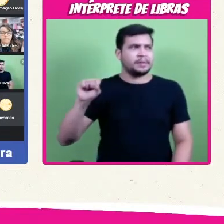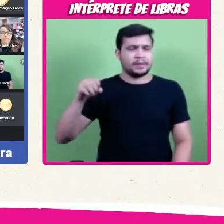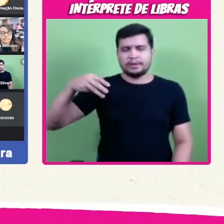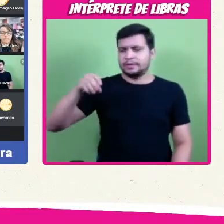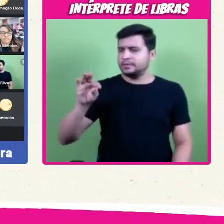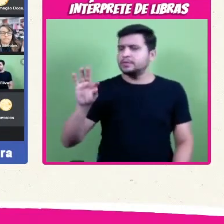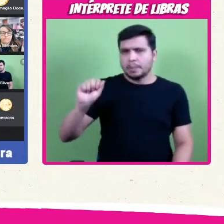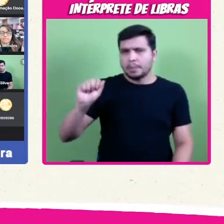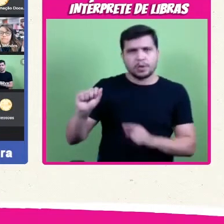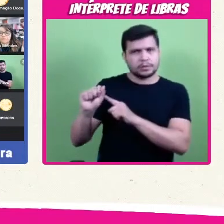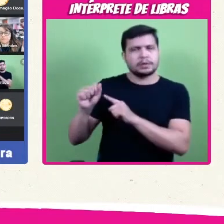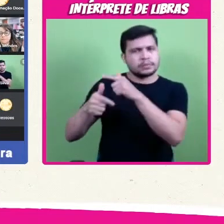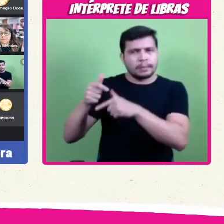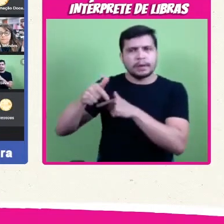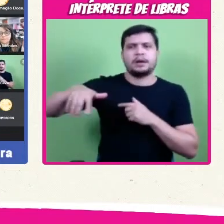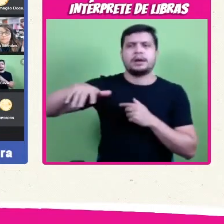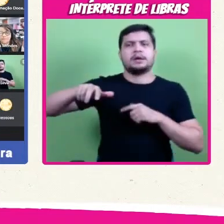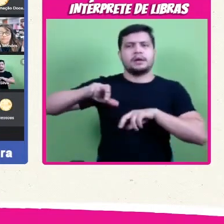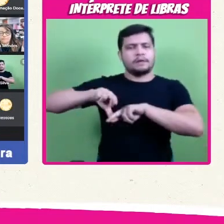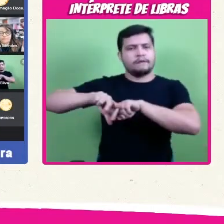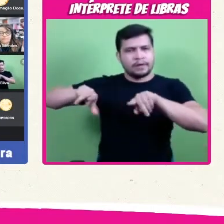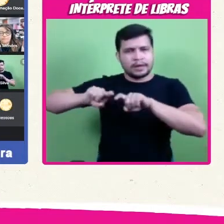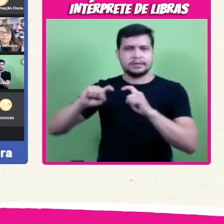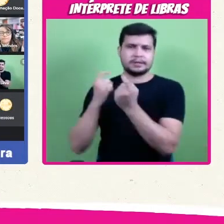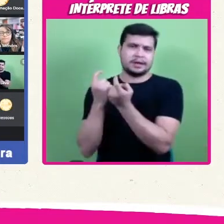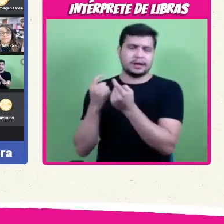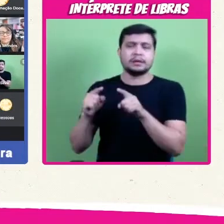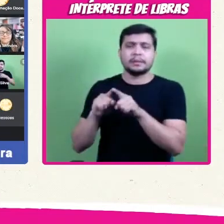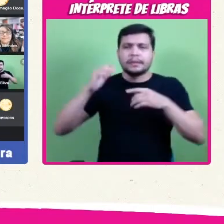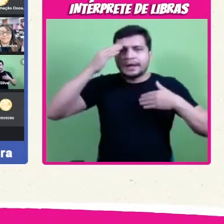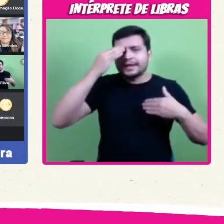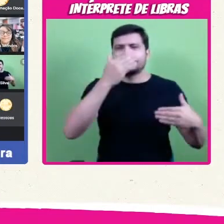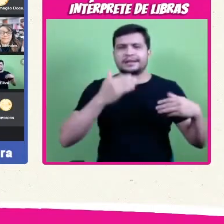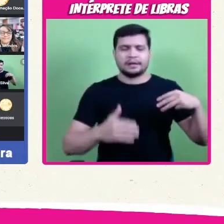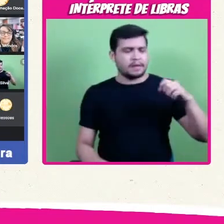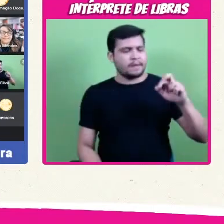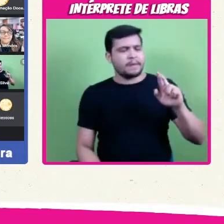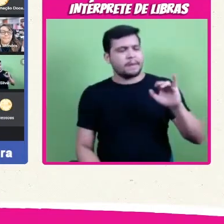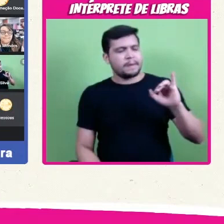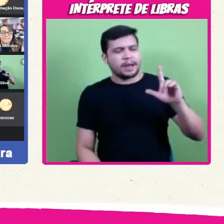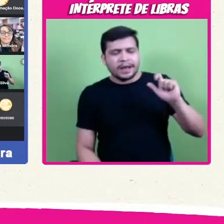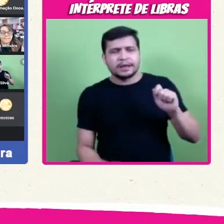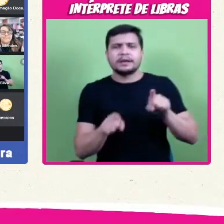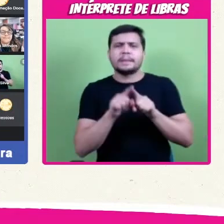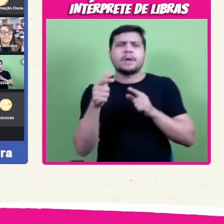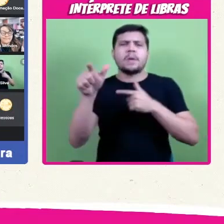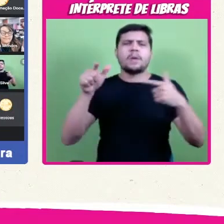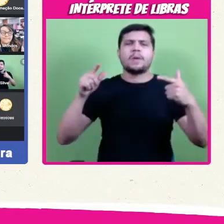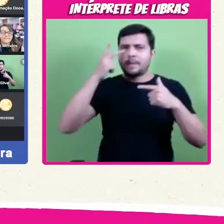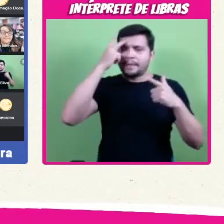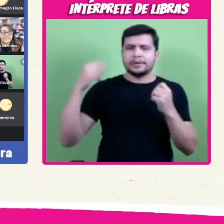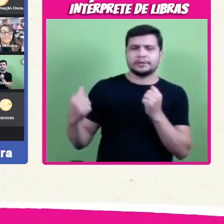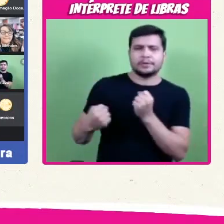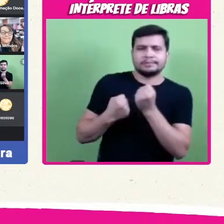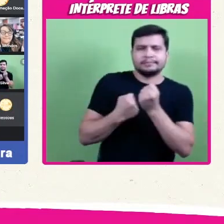com relação à diversidade. Agradecer também a Marília e a todos os colaboradores, a Dari por também a representação do